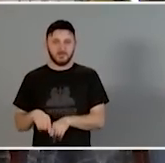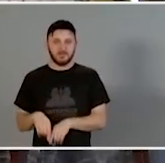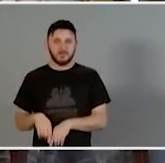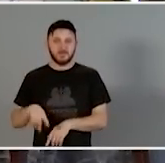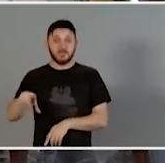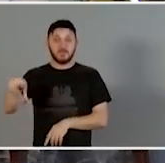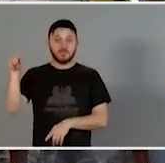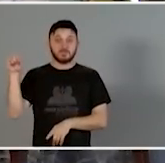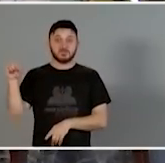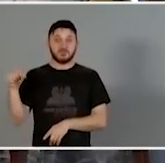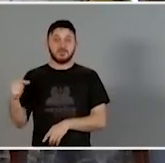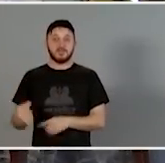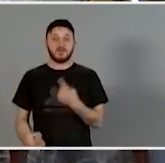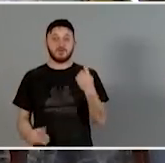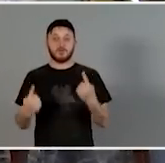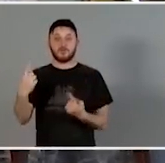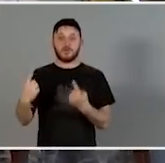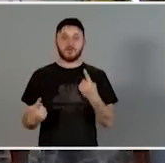Pois?